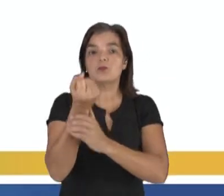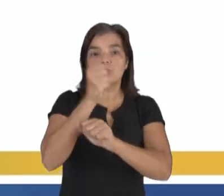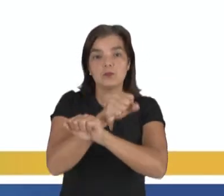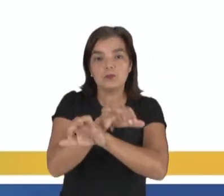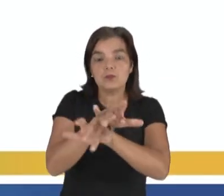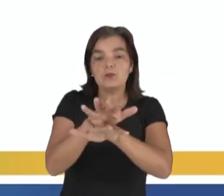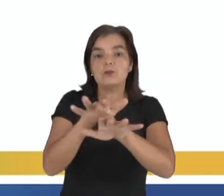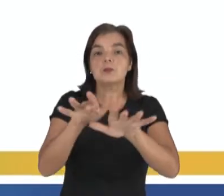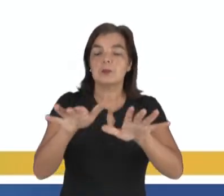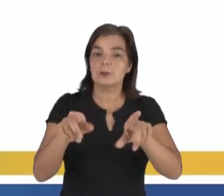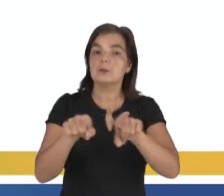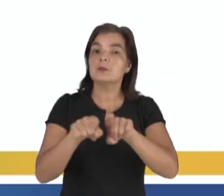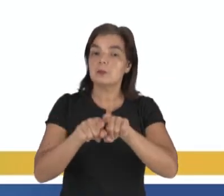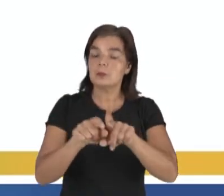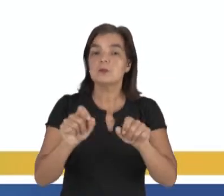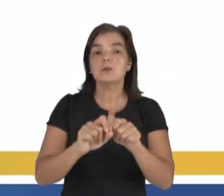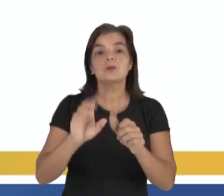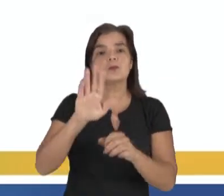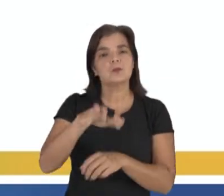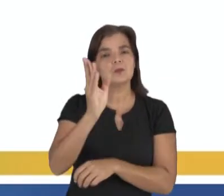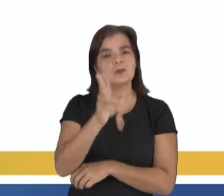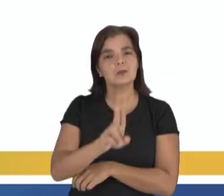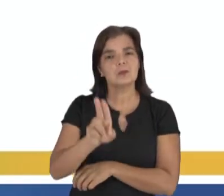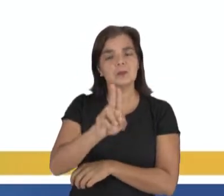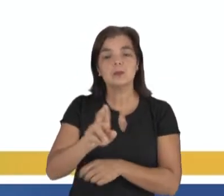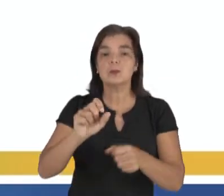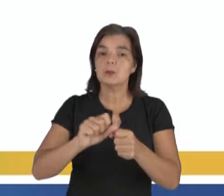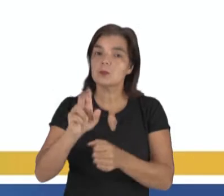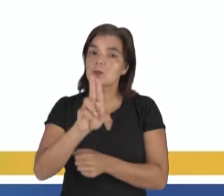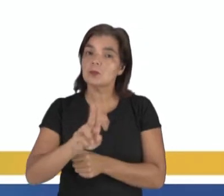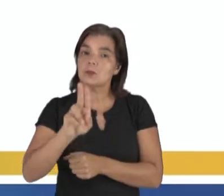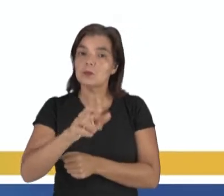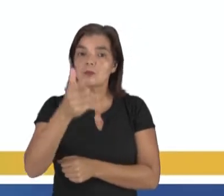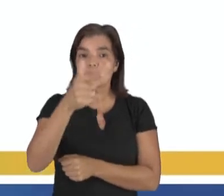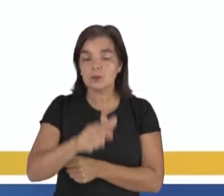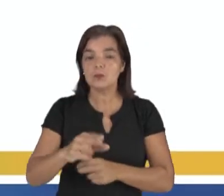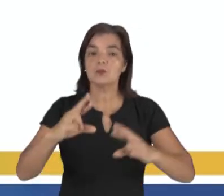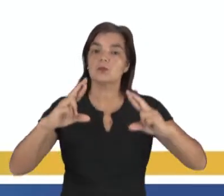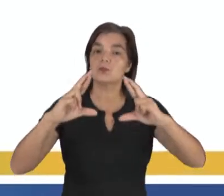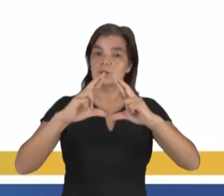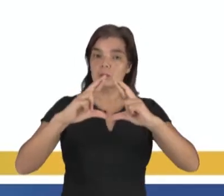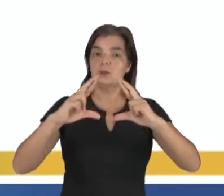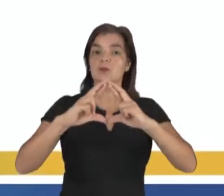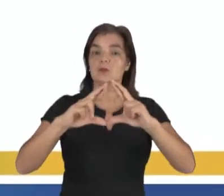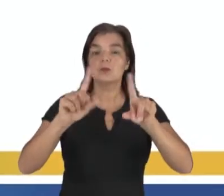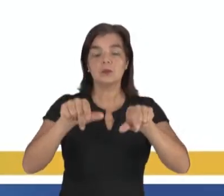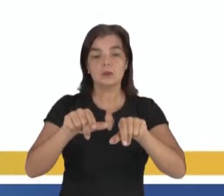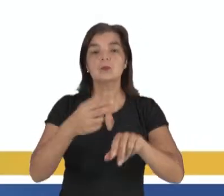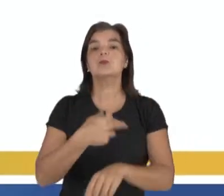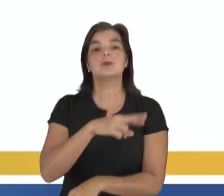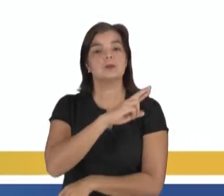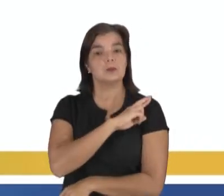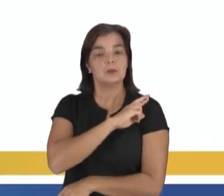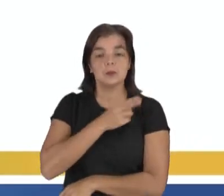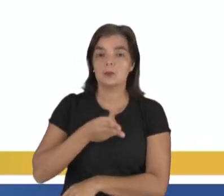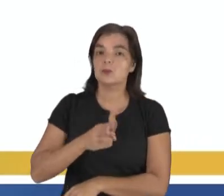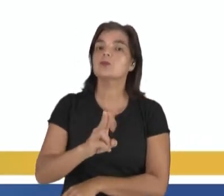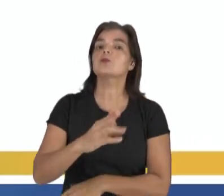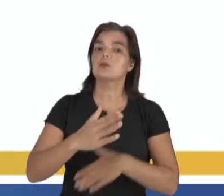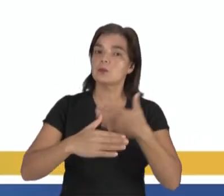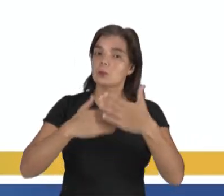eu reciclo aquilo que já foi utilizado. Então, é uma forma responsável de continuar